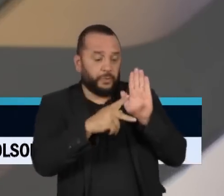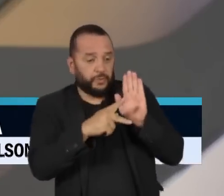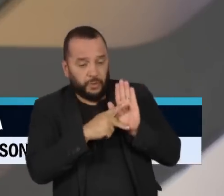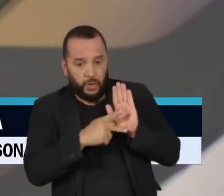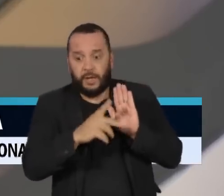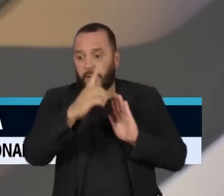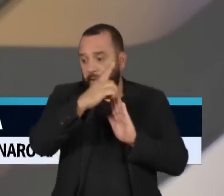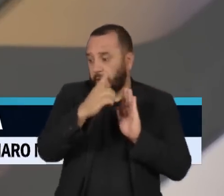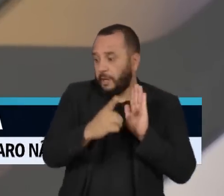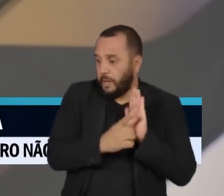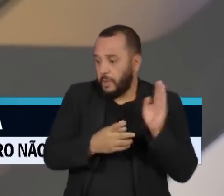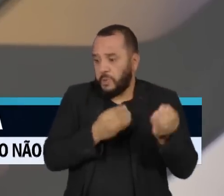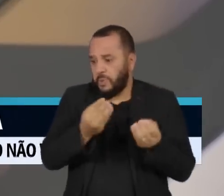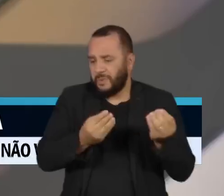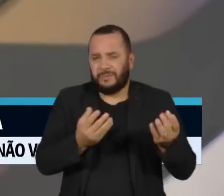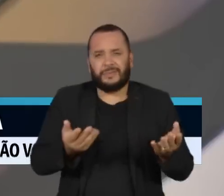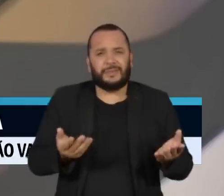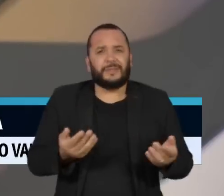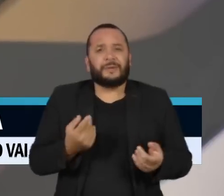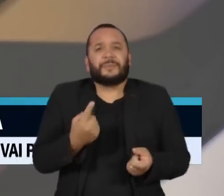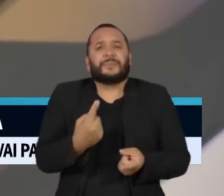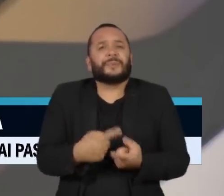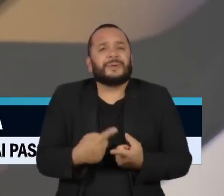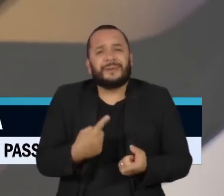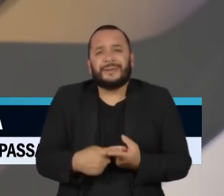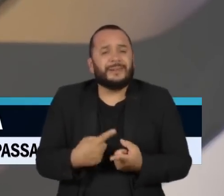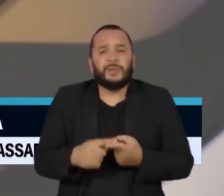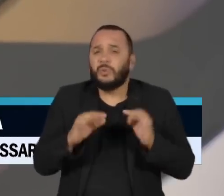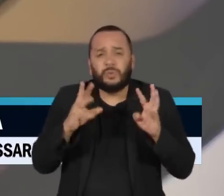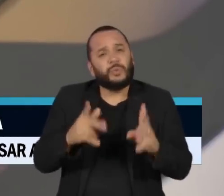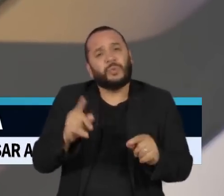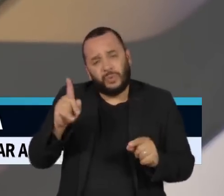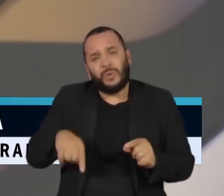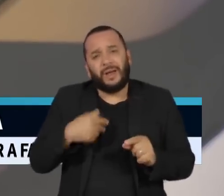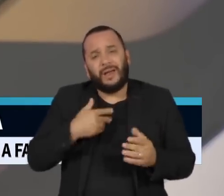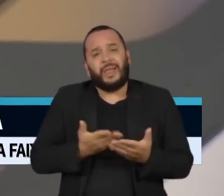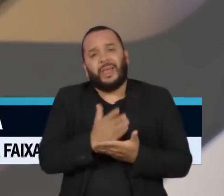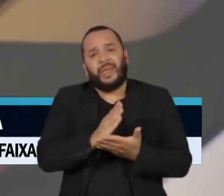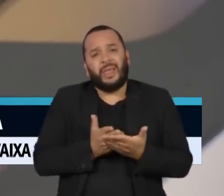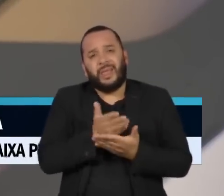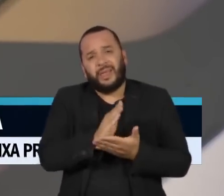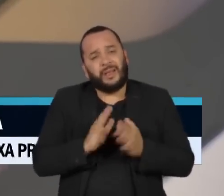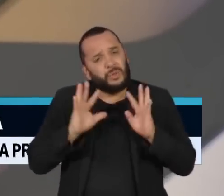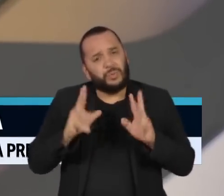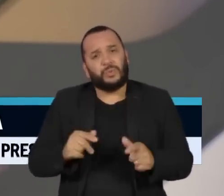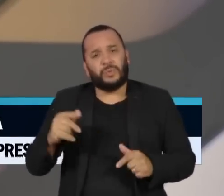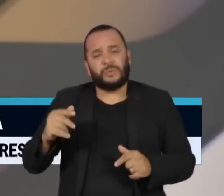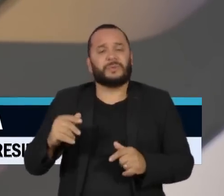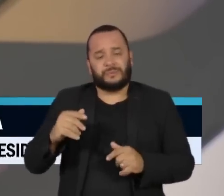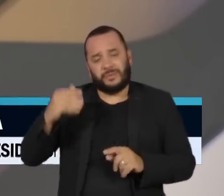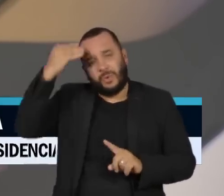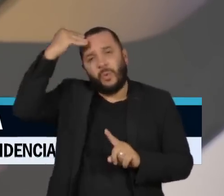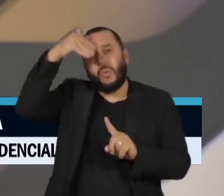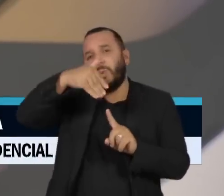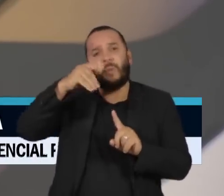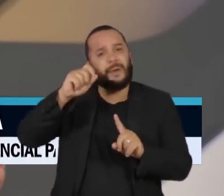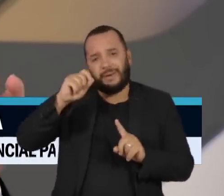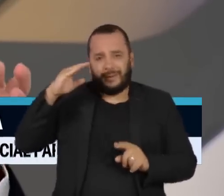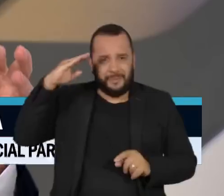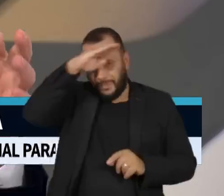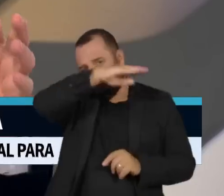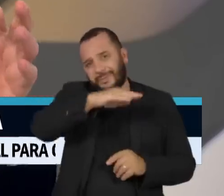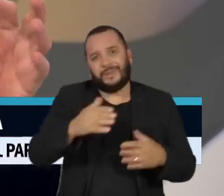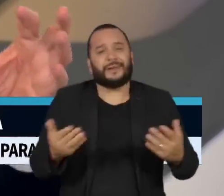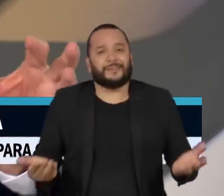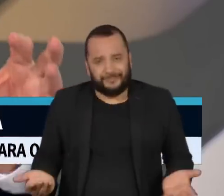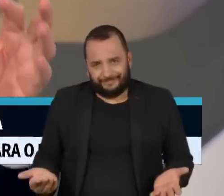dizer, ele criou, mais uma vez, um desconforto, mas eu acho que por detrás dessa atitude do